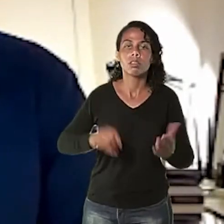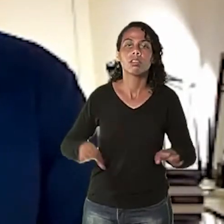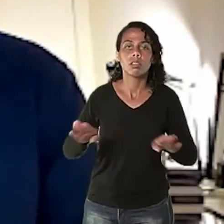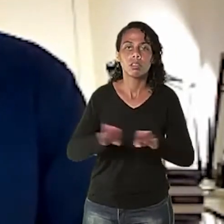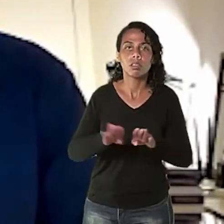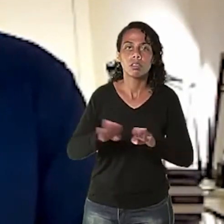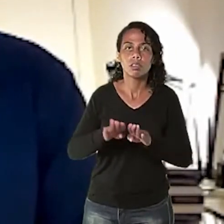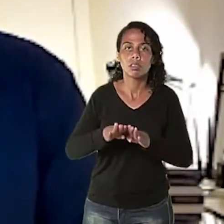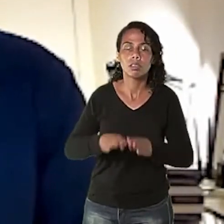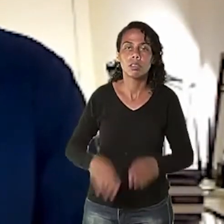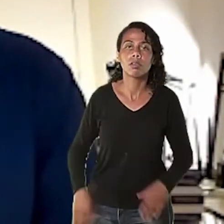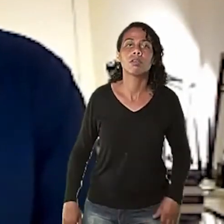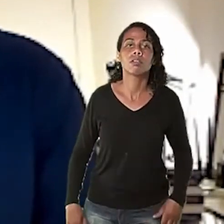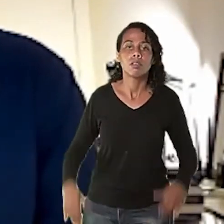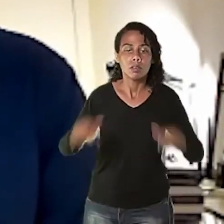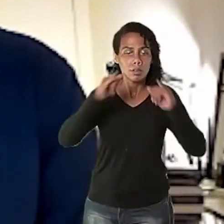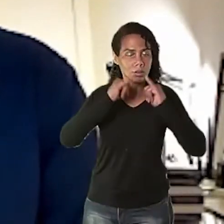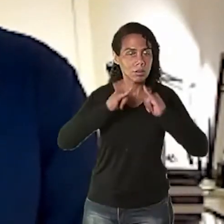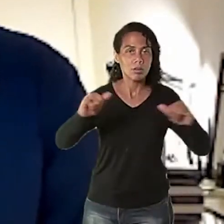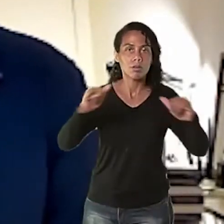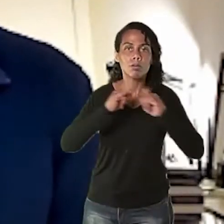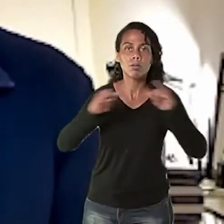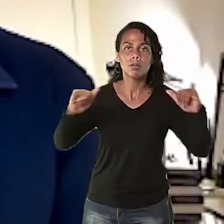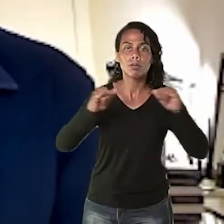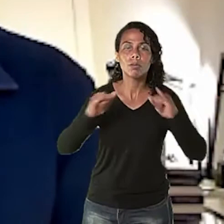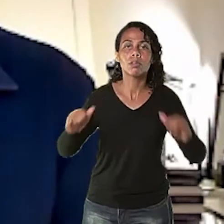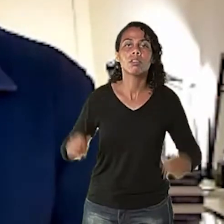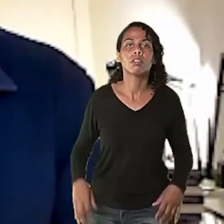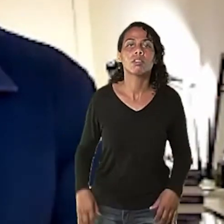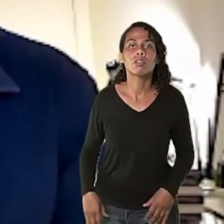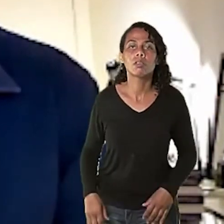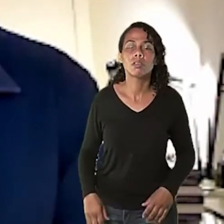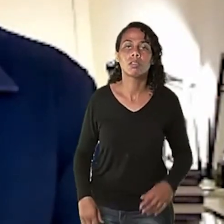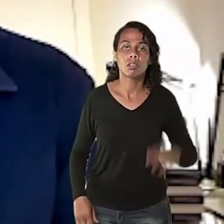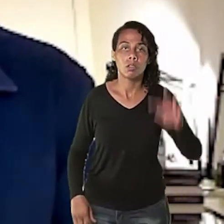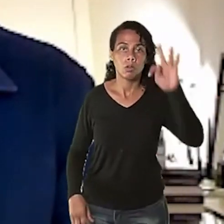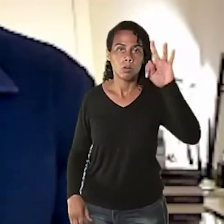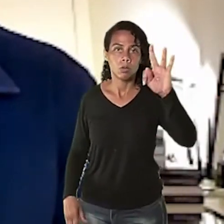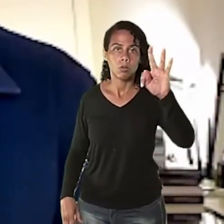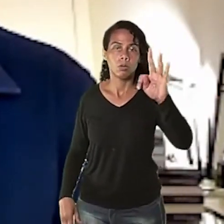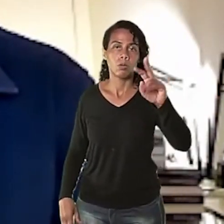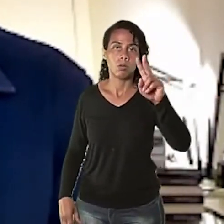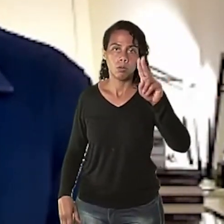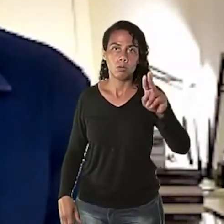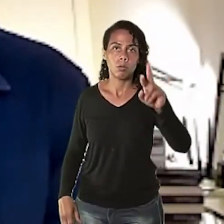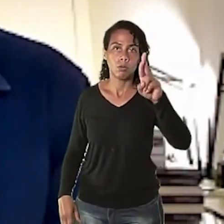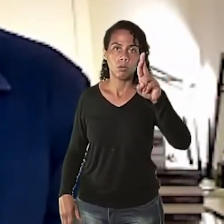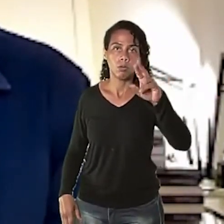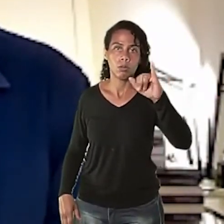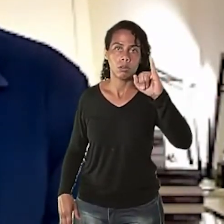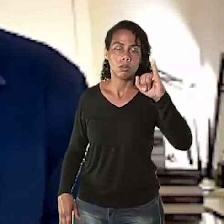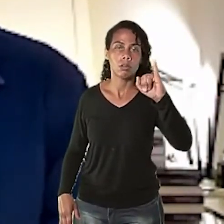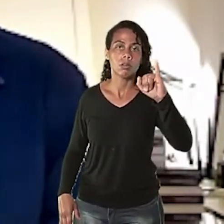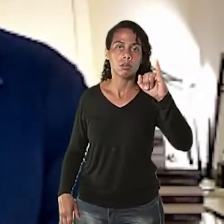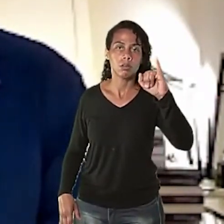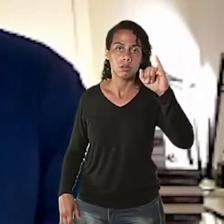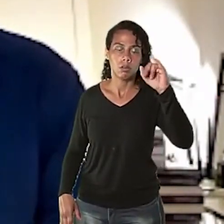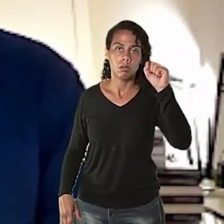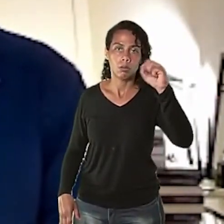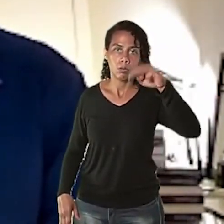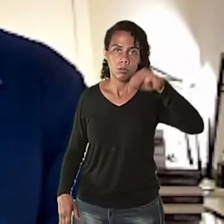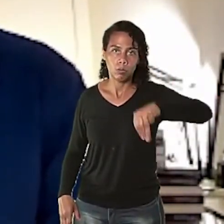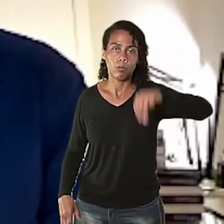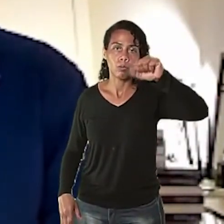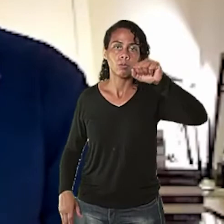Você está no Paris, em frente à mesquita do Paris, você tem aquelas aqueles açougues halal que fazem quibe cru, que é uma delícia, todo